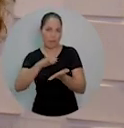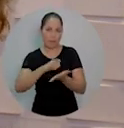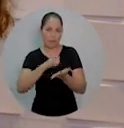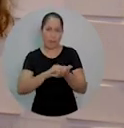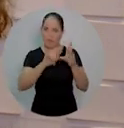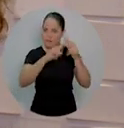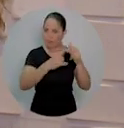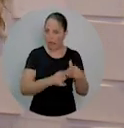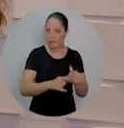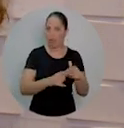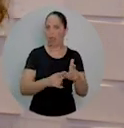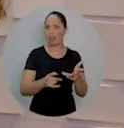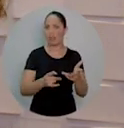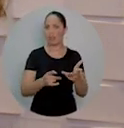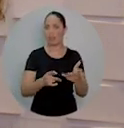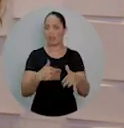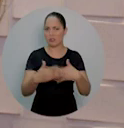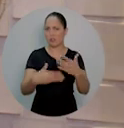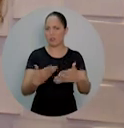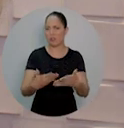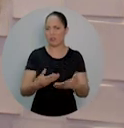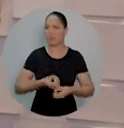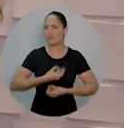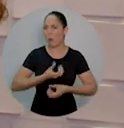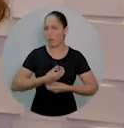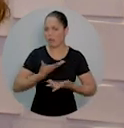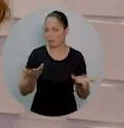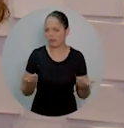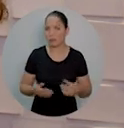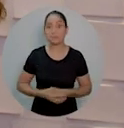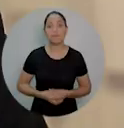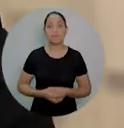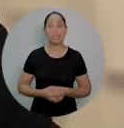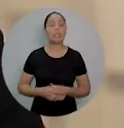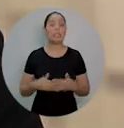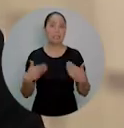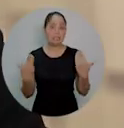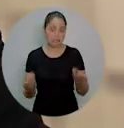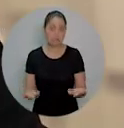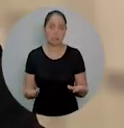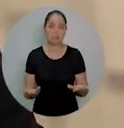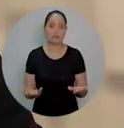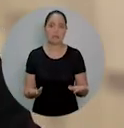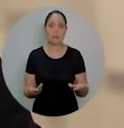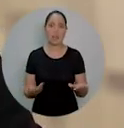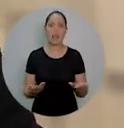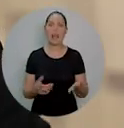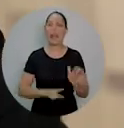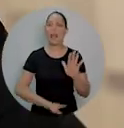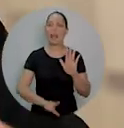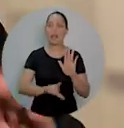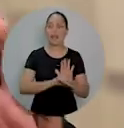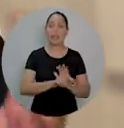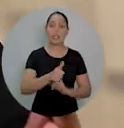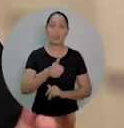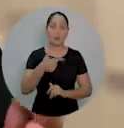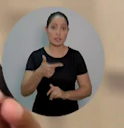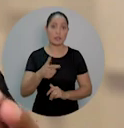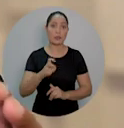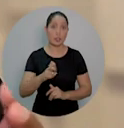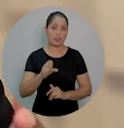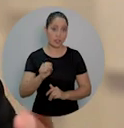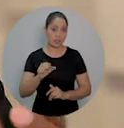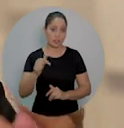de transportes. Eu quero que o senhor comente um pouco sobre essas ferramentas. Na realidade, Tainara, a Lei 12.537,